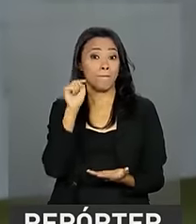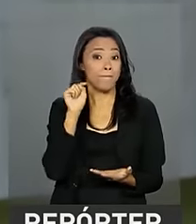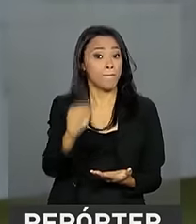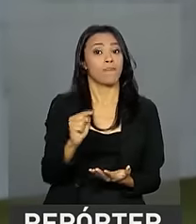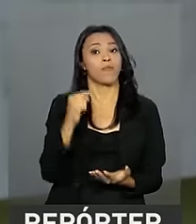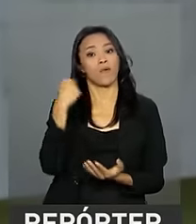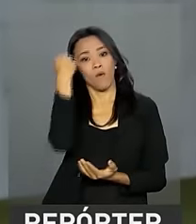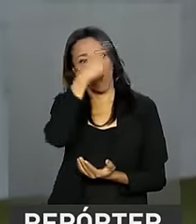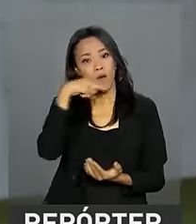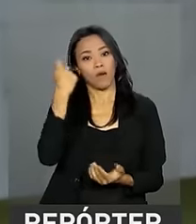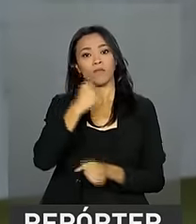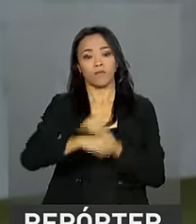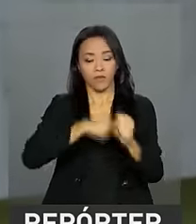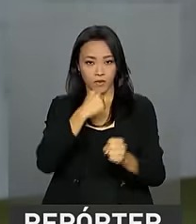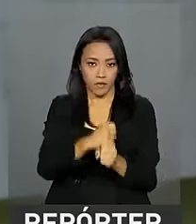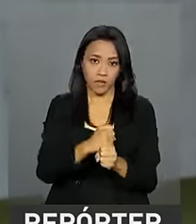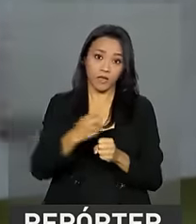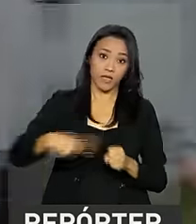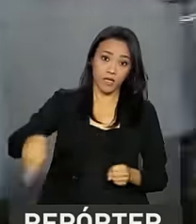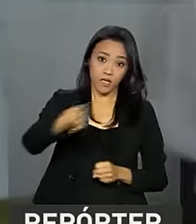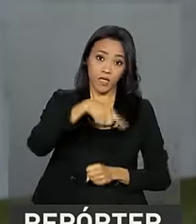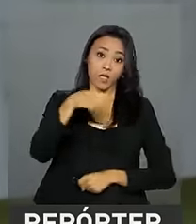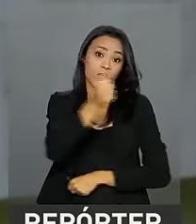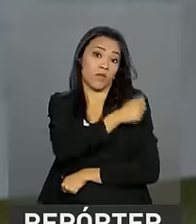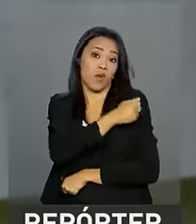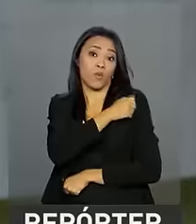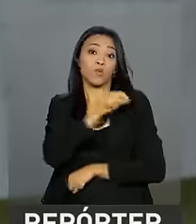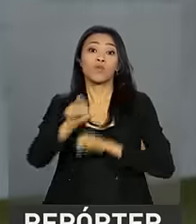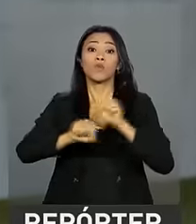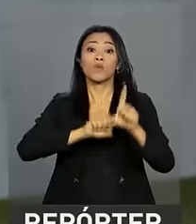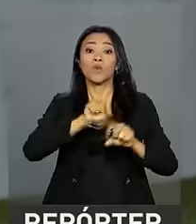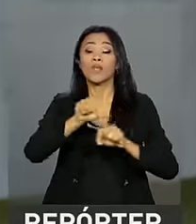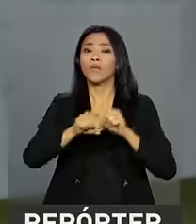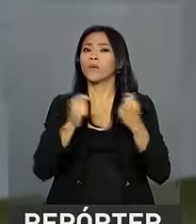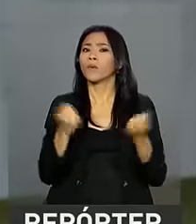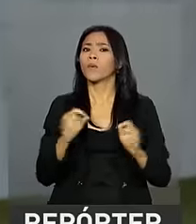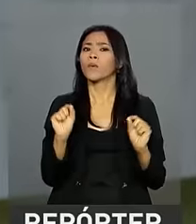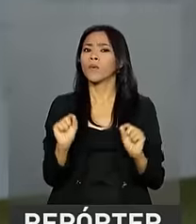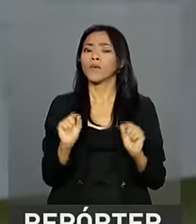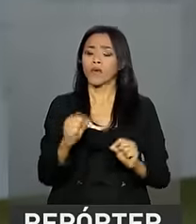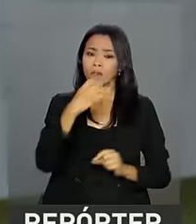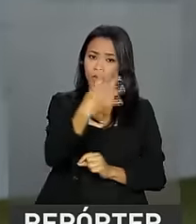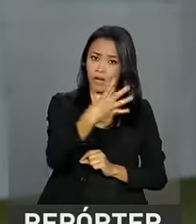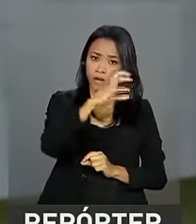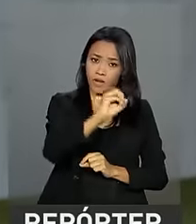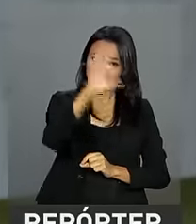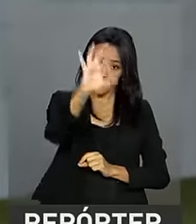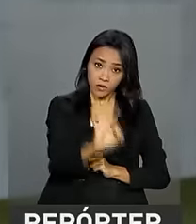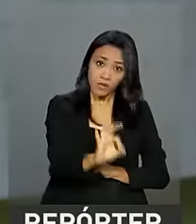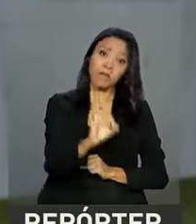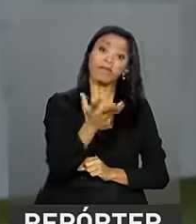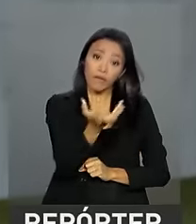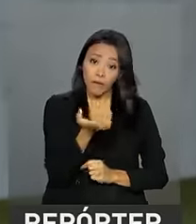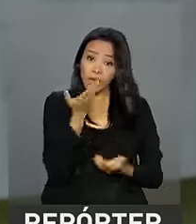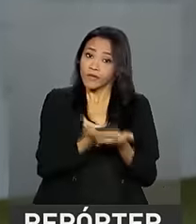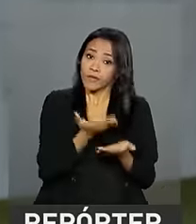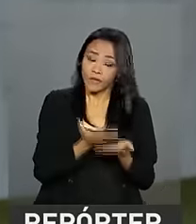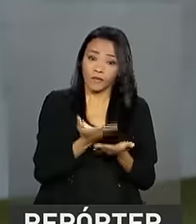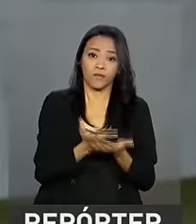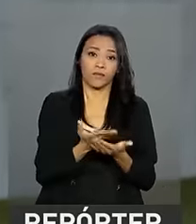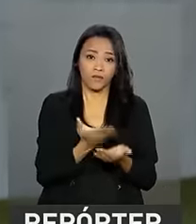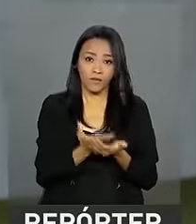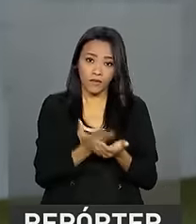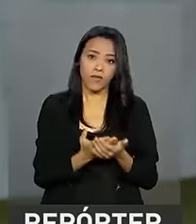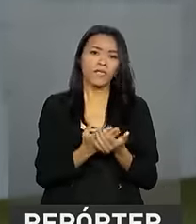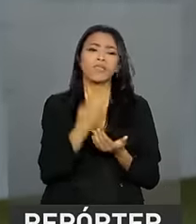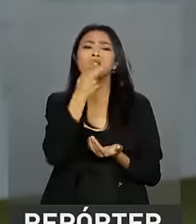texto aprovado permite com que os alunos possam escolher 40% das disciplinas que pretendem estudar de acordo aí